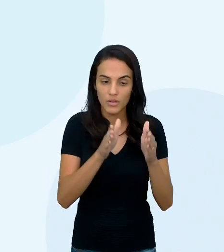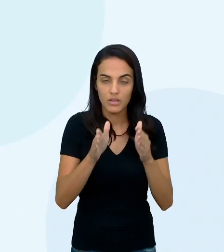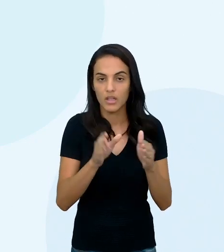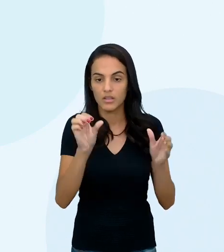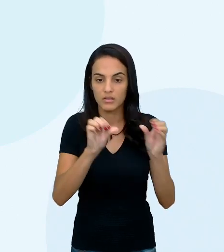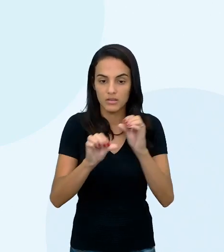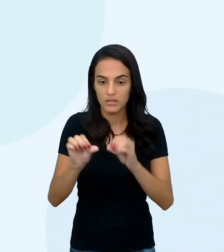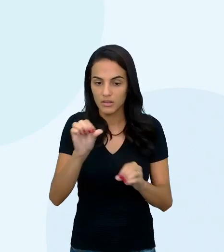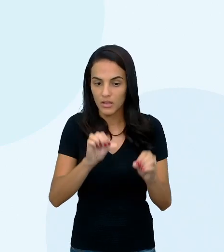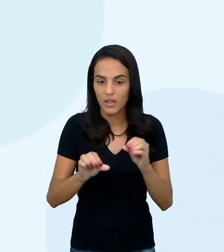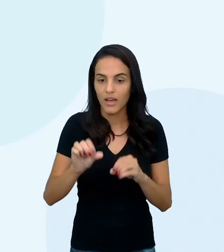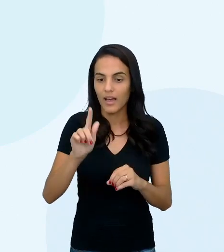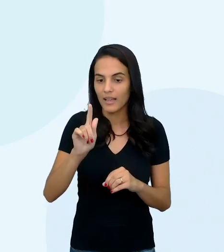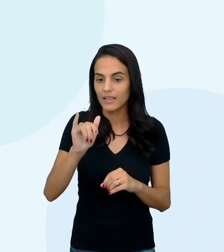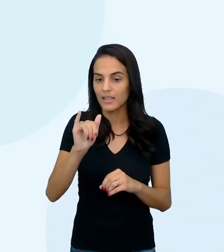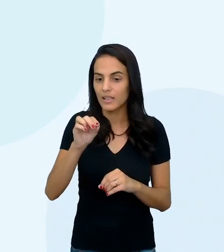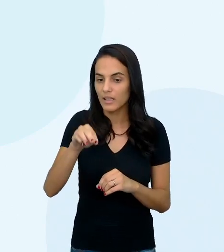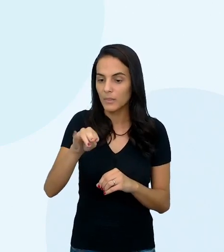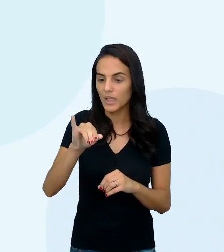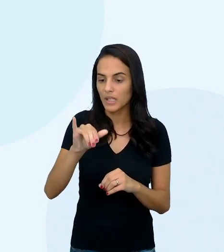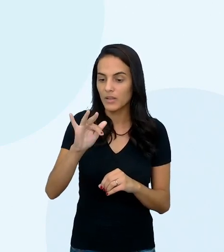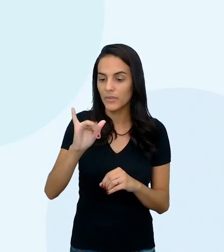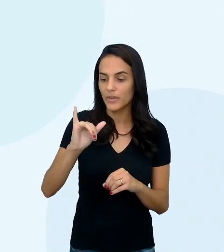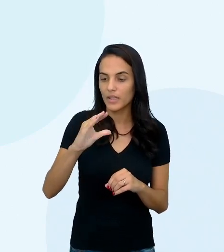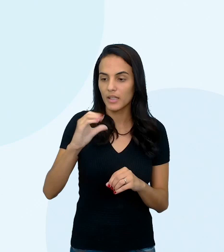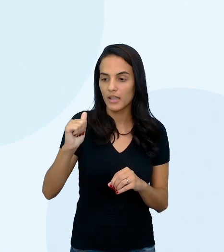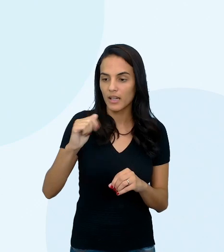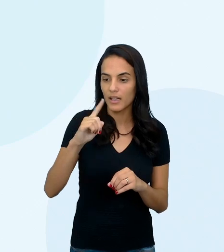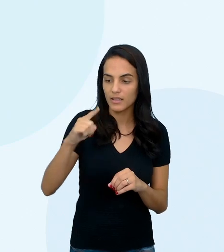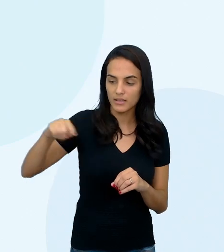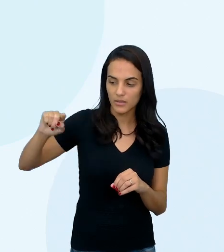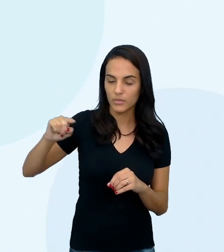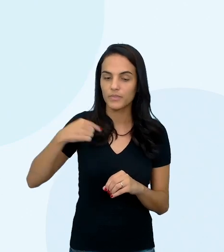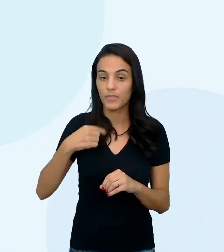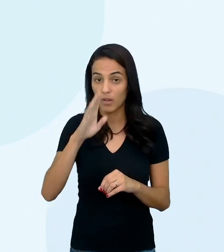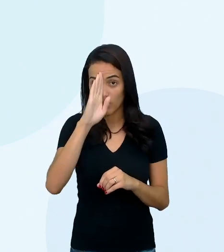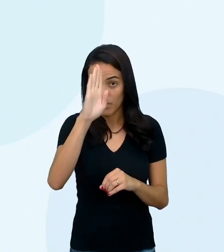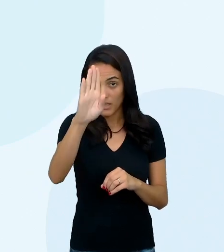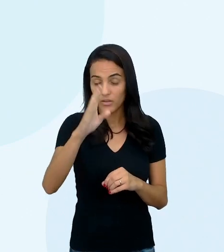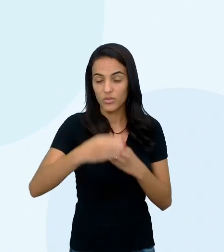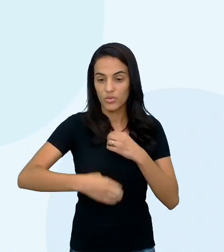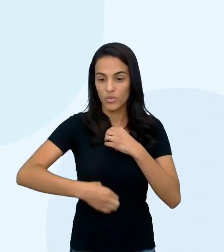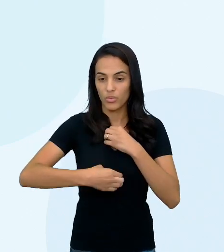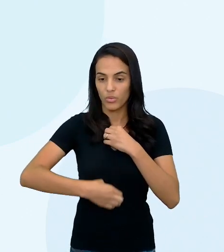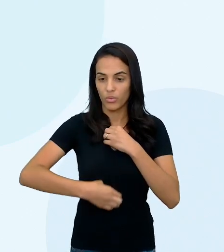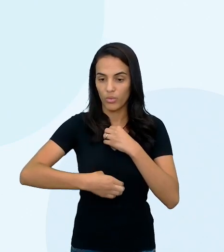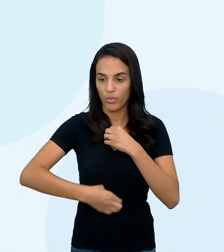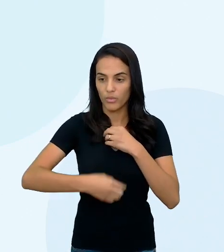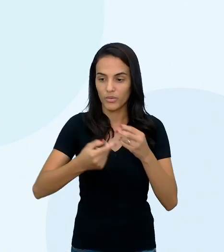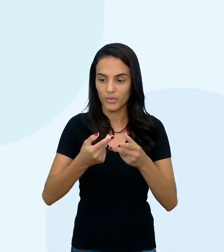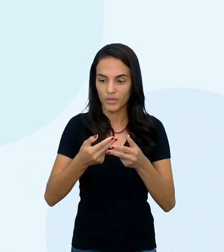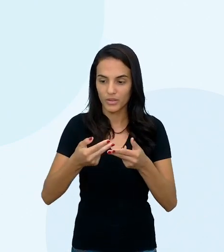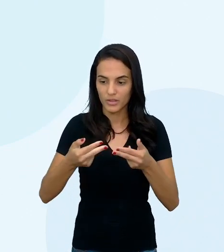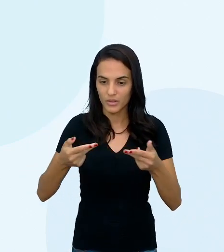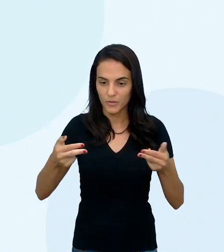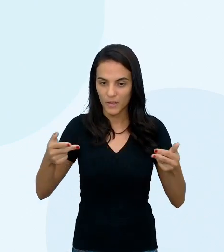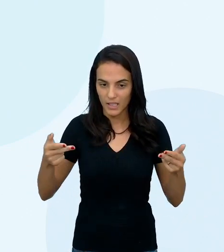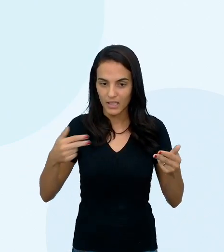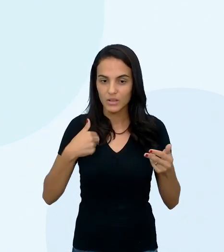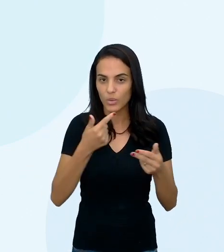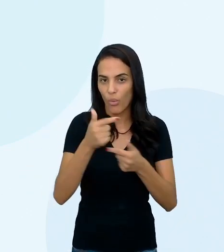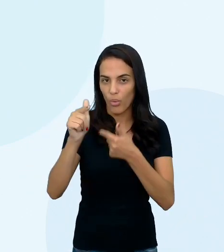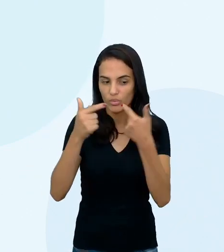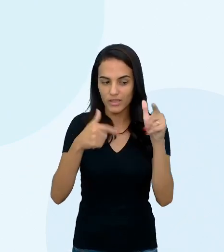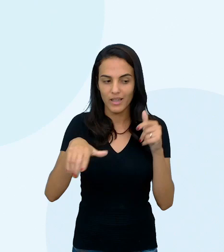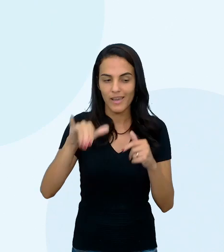como a quimificação, que acontece principalmente no estômago, com a ação de diversas outras enzimas,